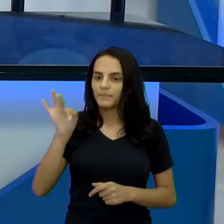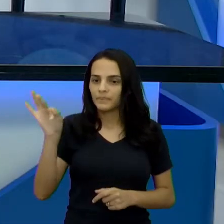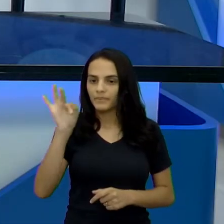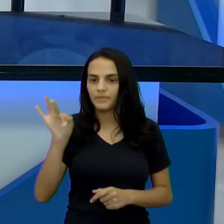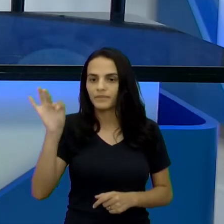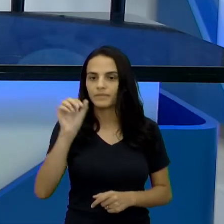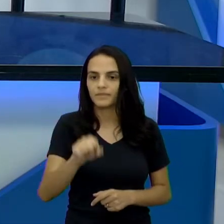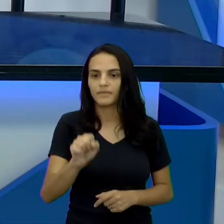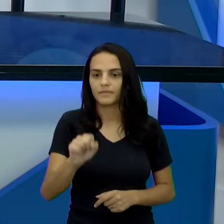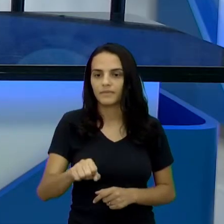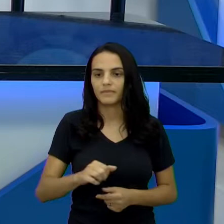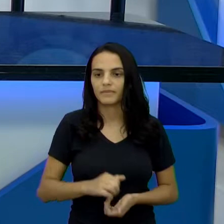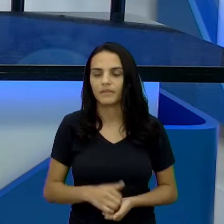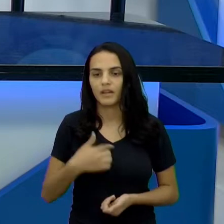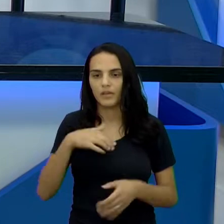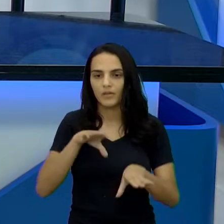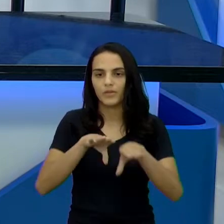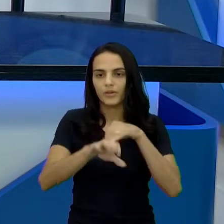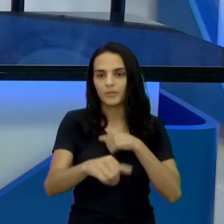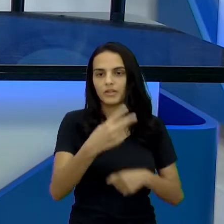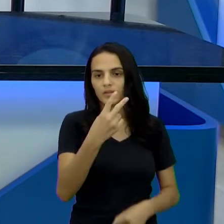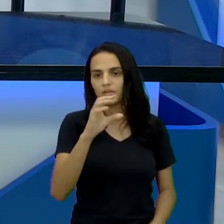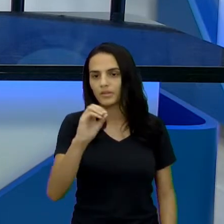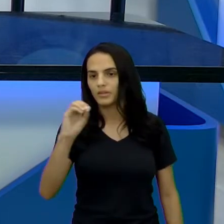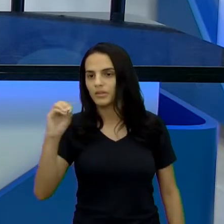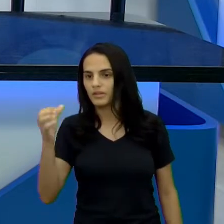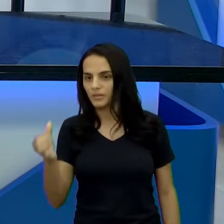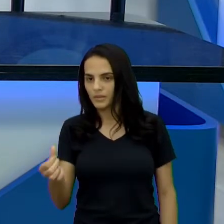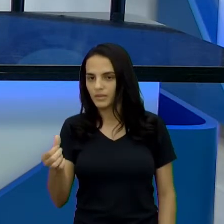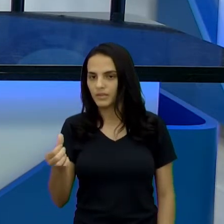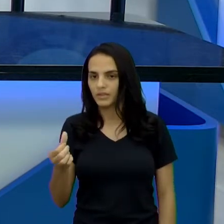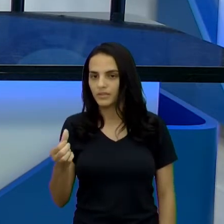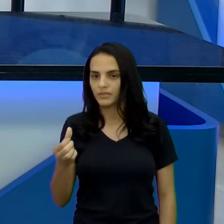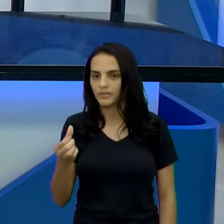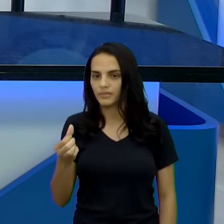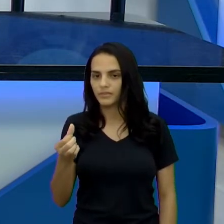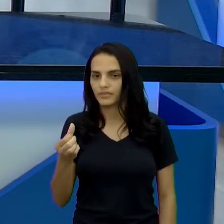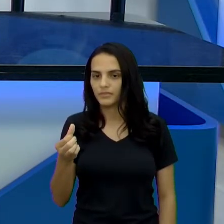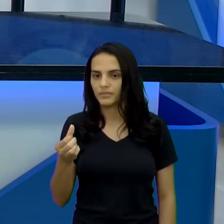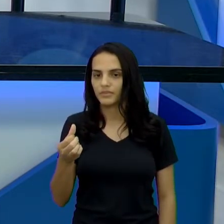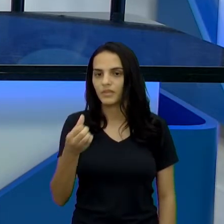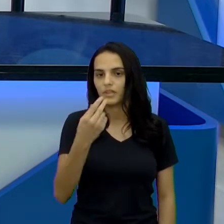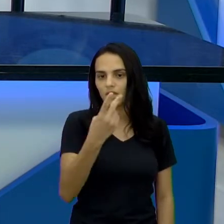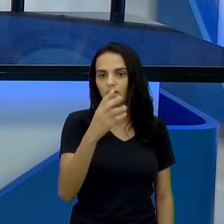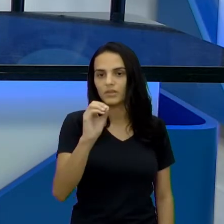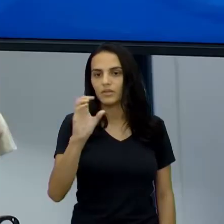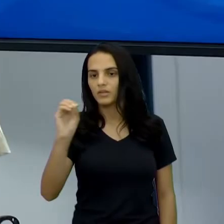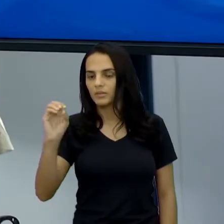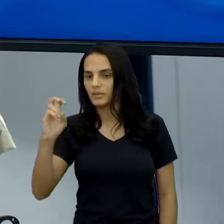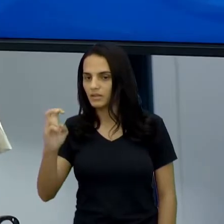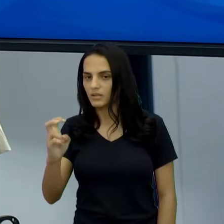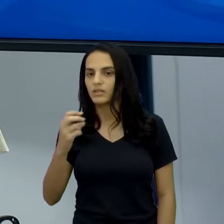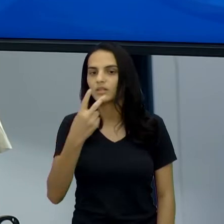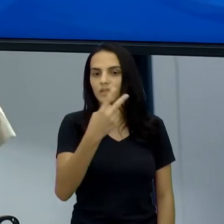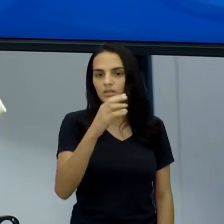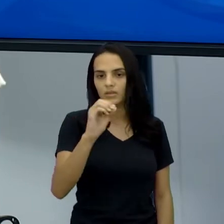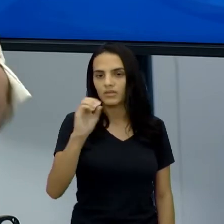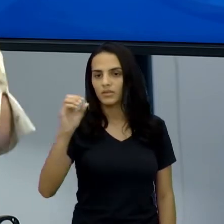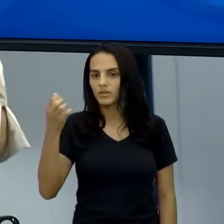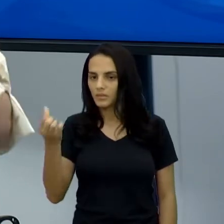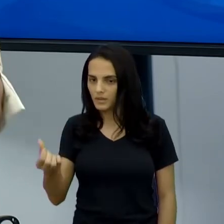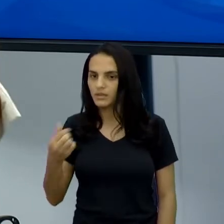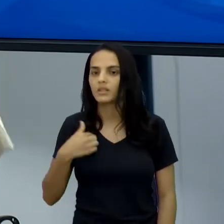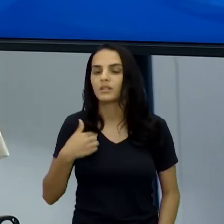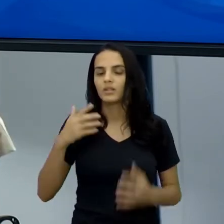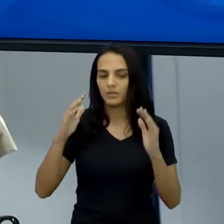né? Eu me formei em 2006... em 2005 e em 2006 eu já ingressei, porque eu